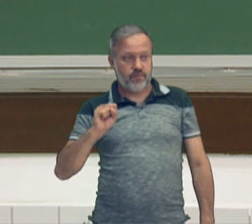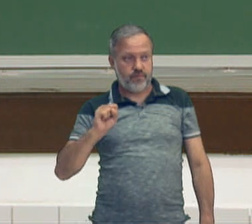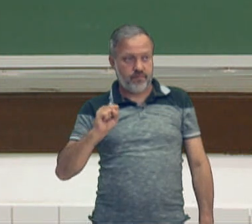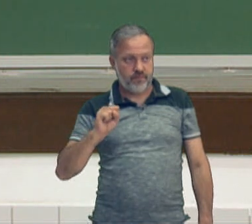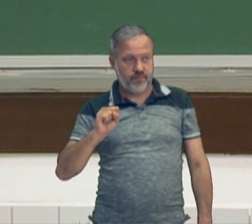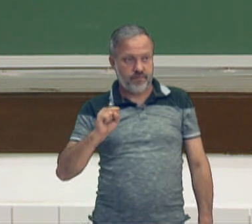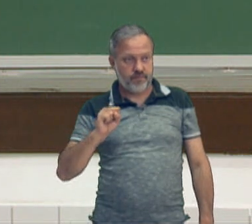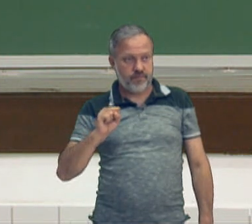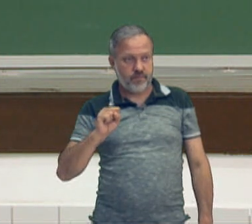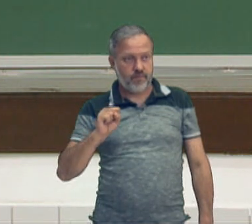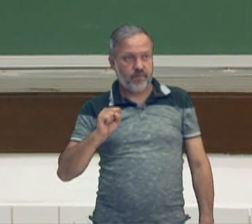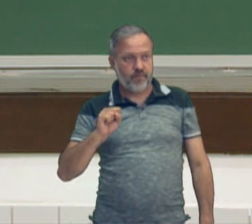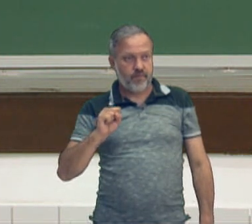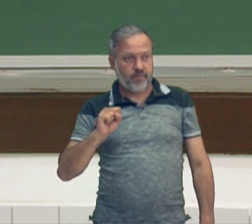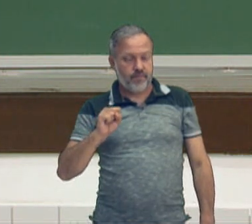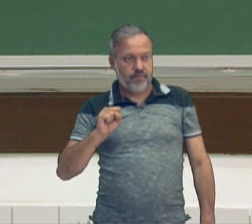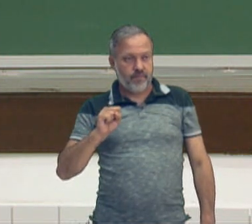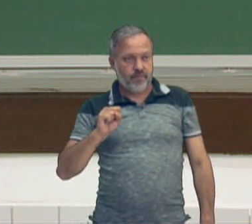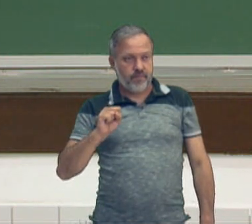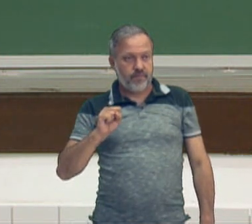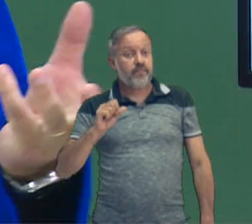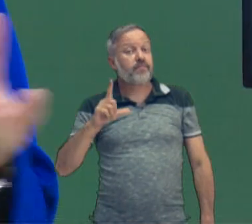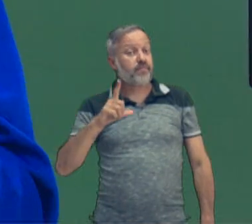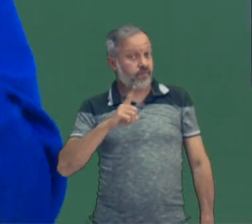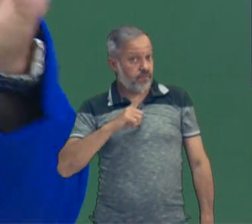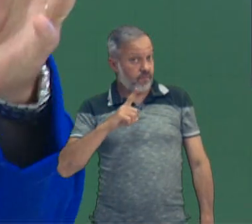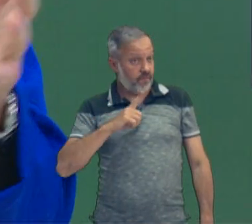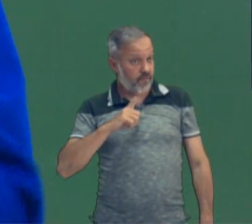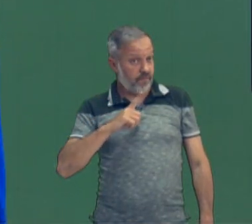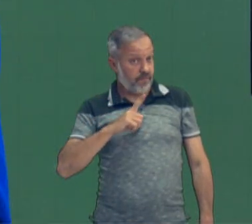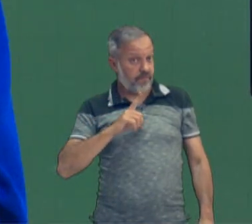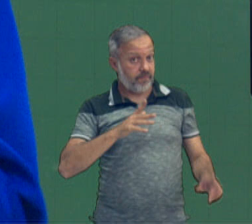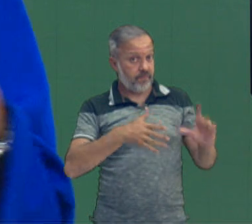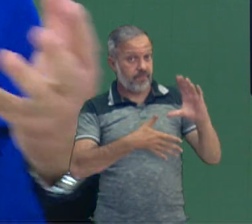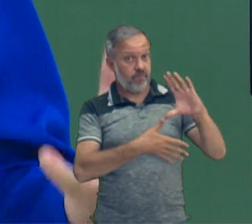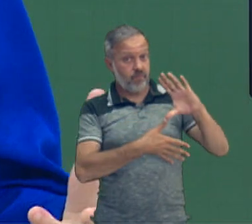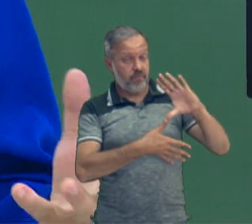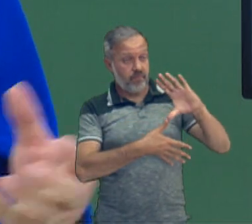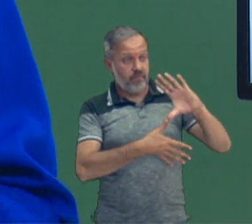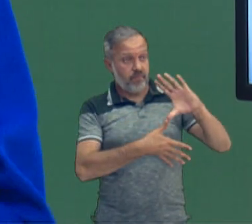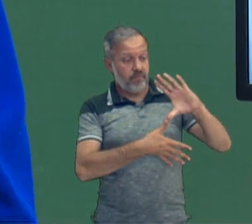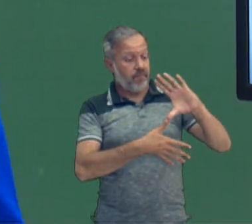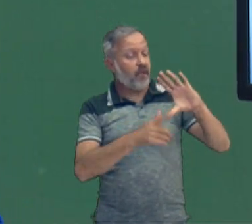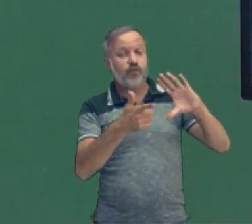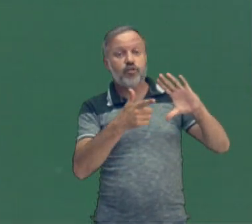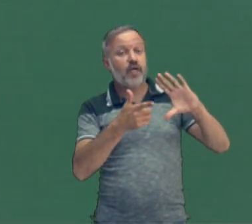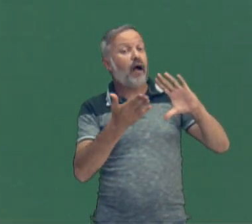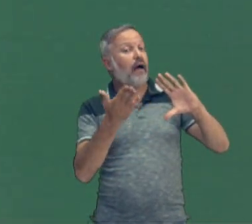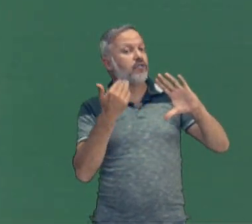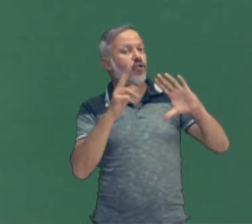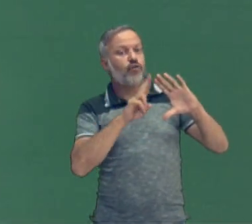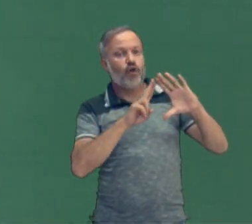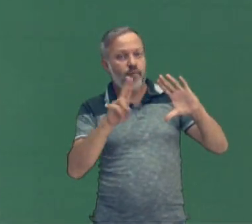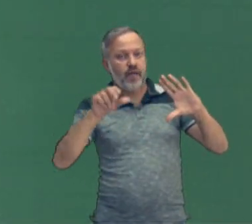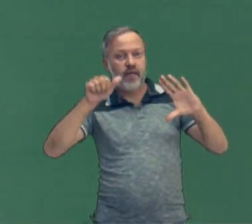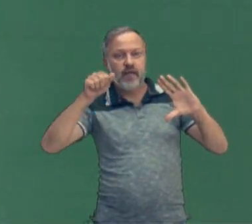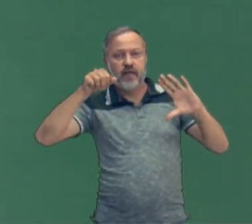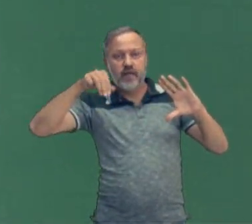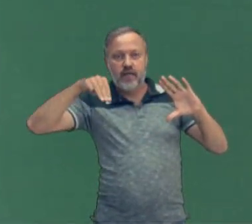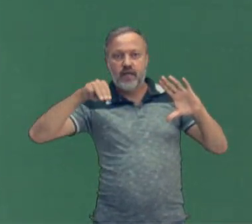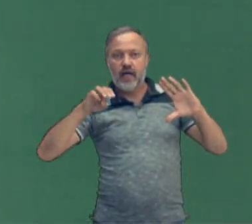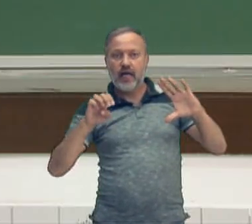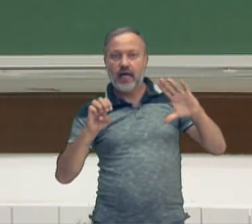América pré-colombiana, do qual o nome América nem se colocava ainda, mas nós temos daí o continente